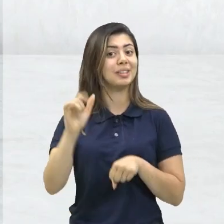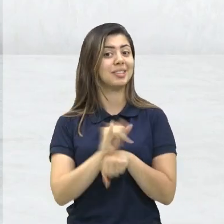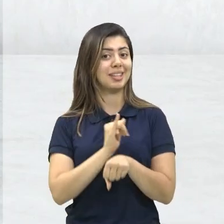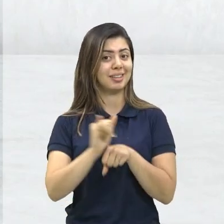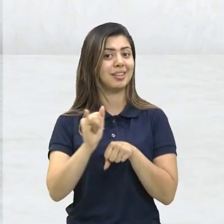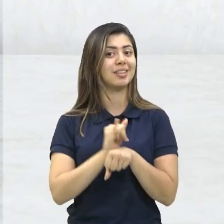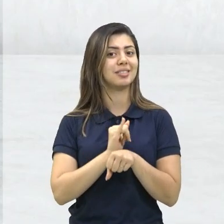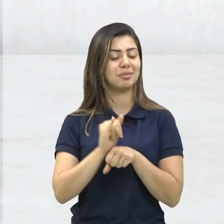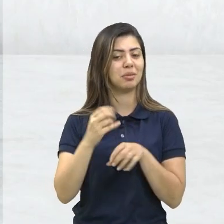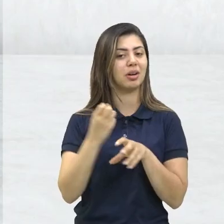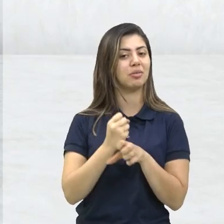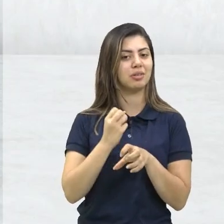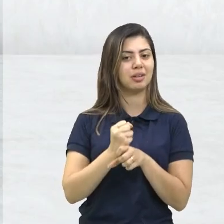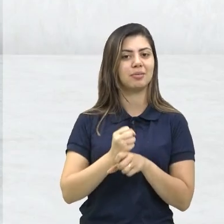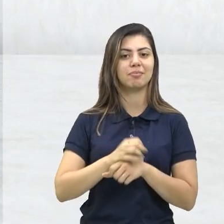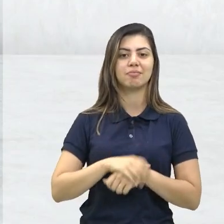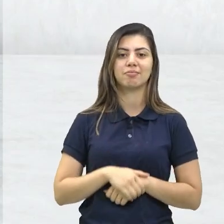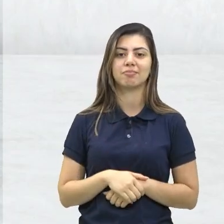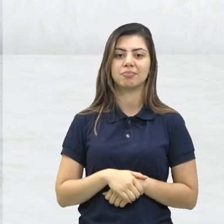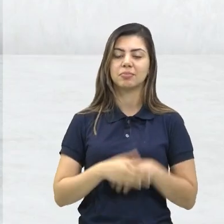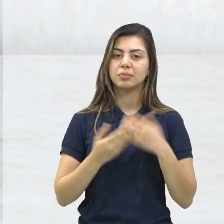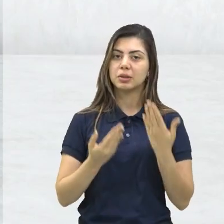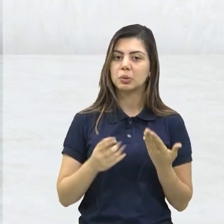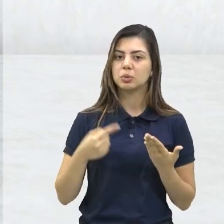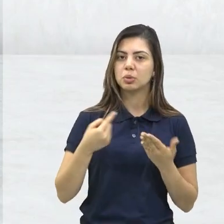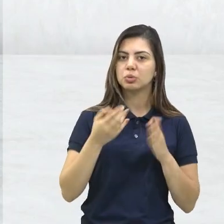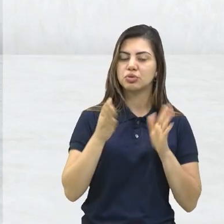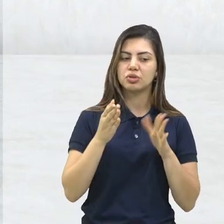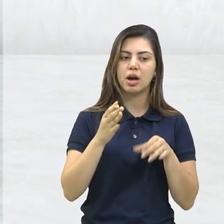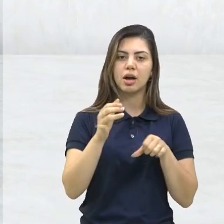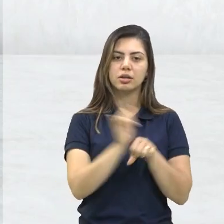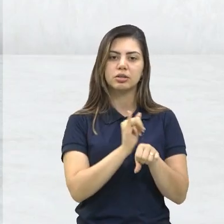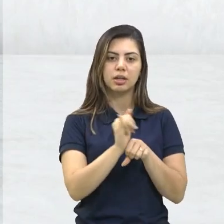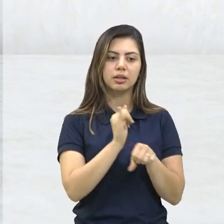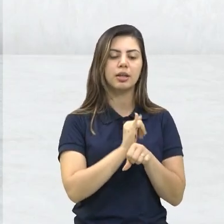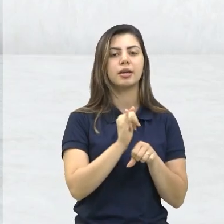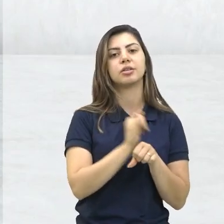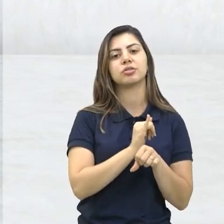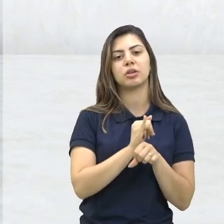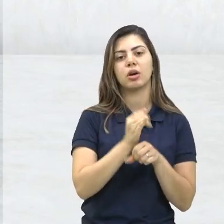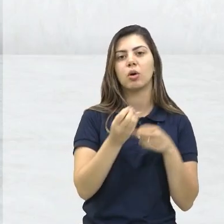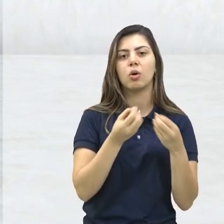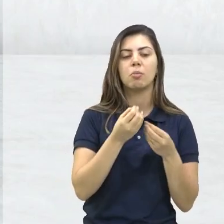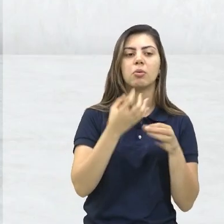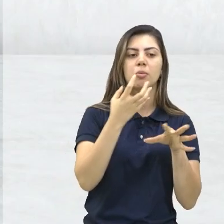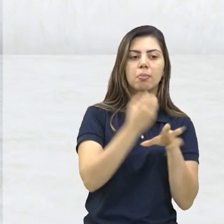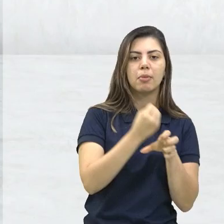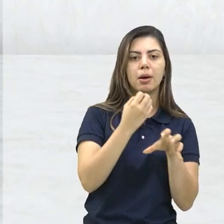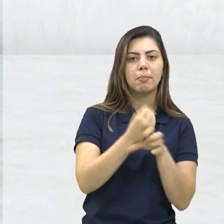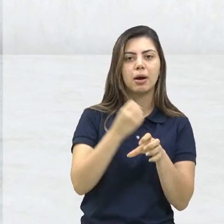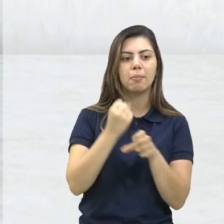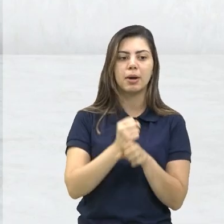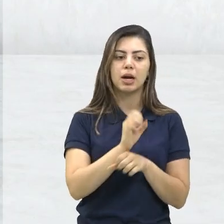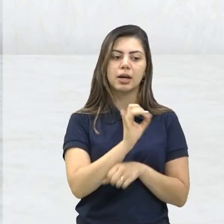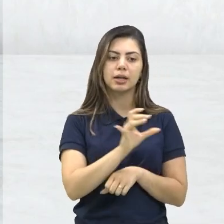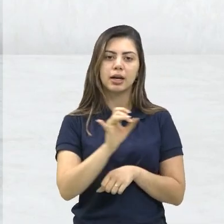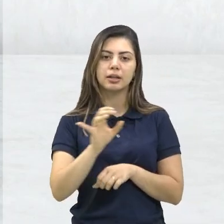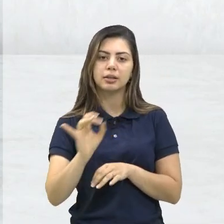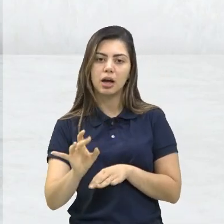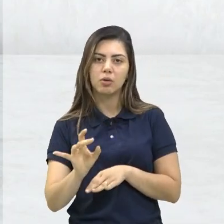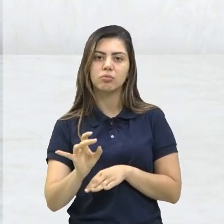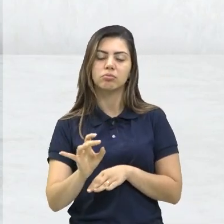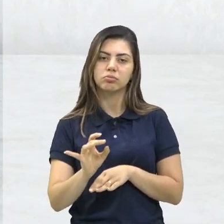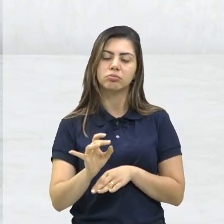pessoal, tá? Nós fizemos aí calculando separadamente, não foi calculando separadamente, depois a gente pode somar ou subtrair. Isso é por uma